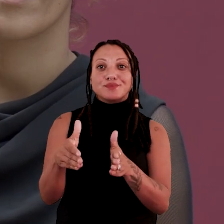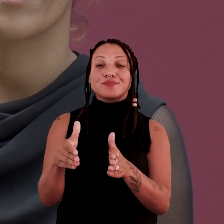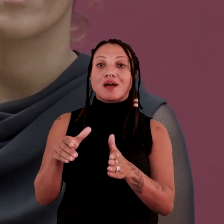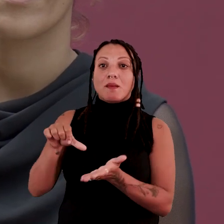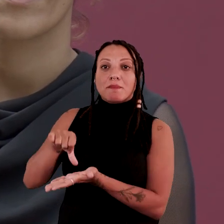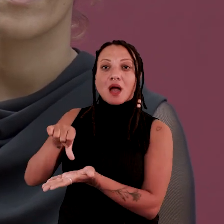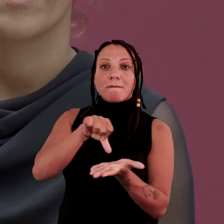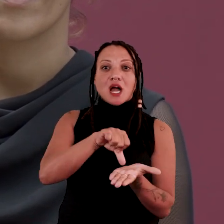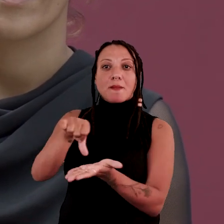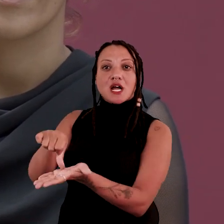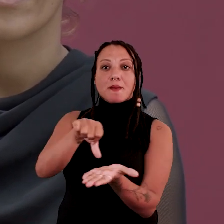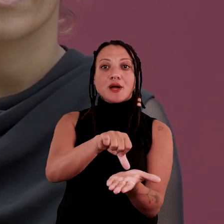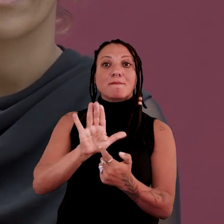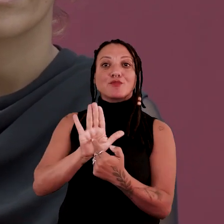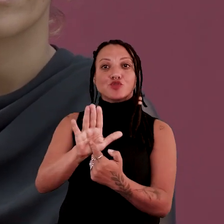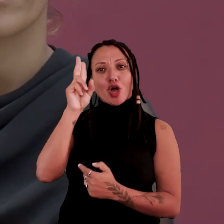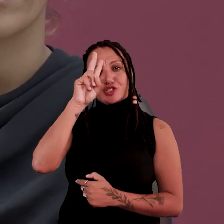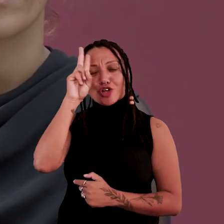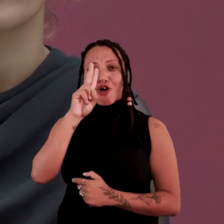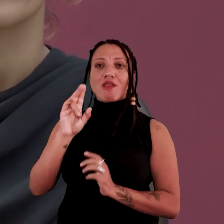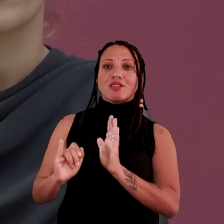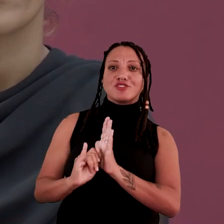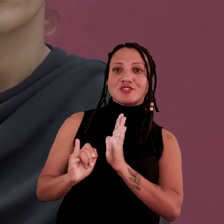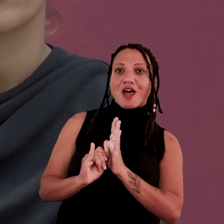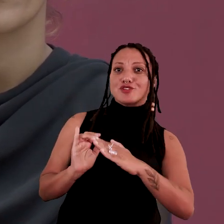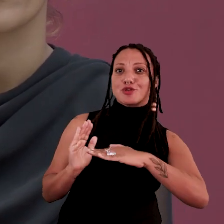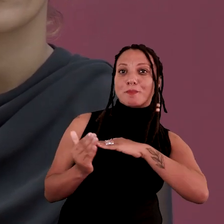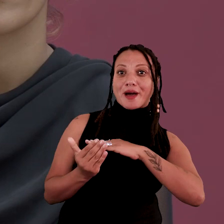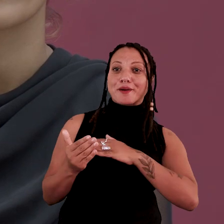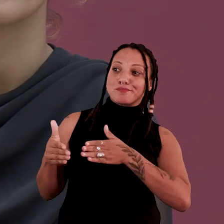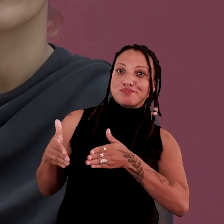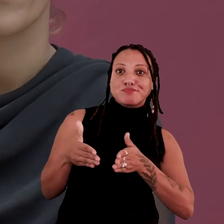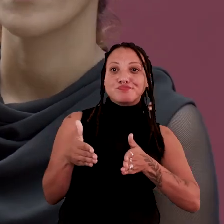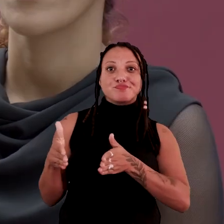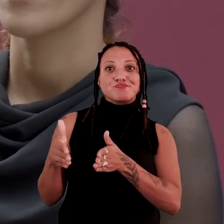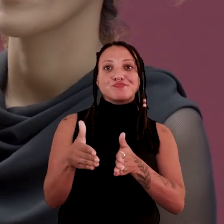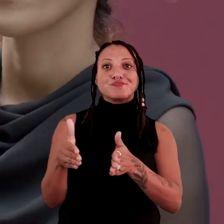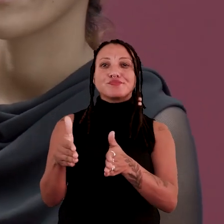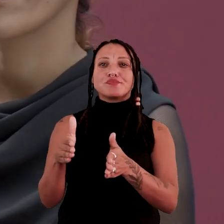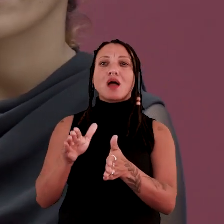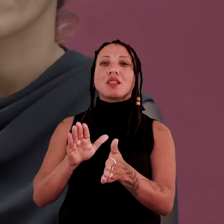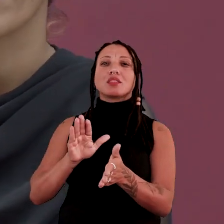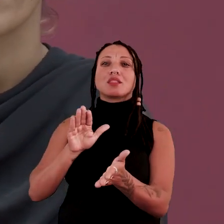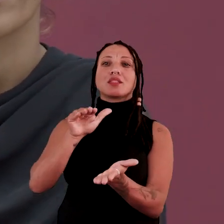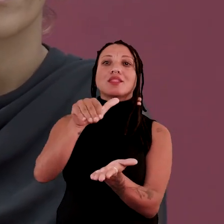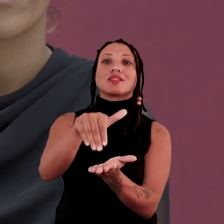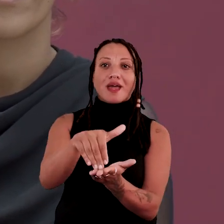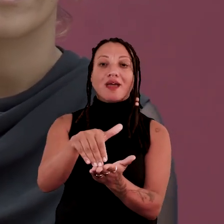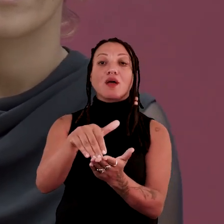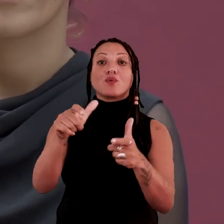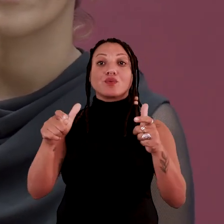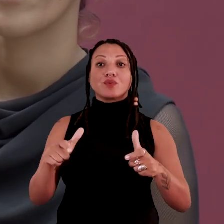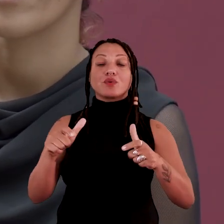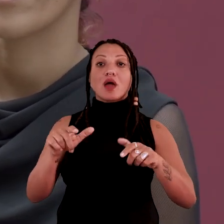até um mirante, onde fica localizado um dos faróis de Vitória, onde se tem uma bela vista da cidade,